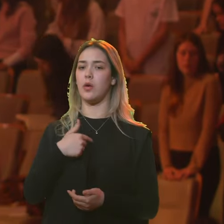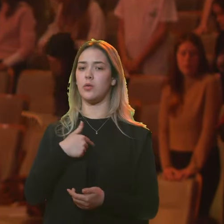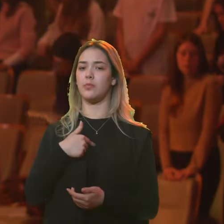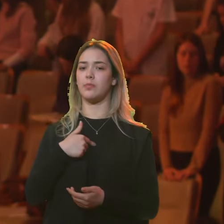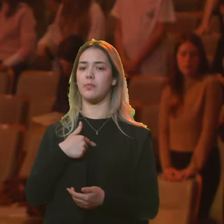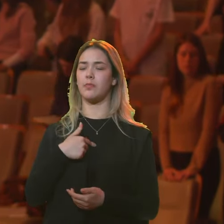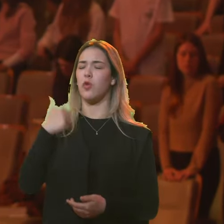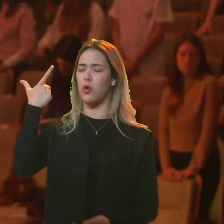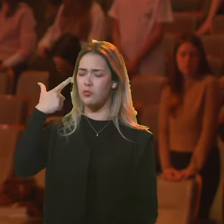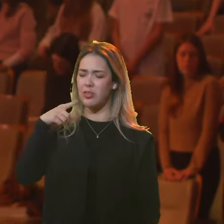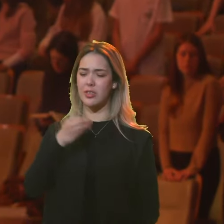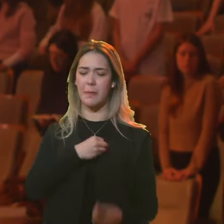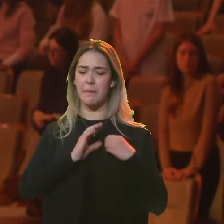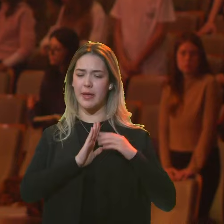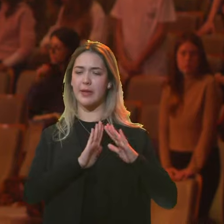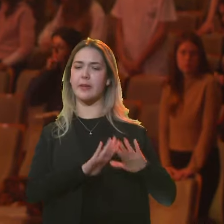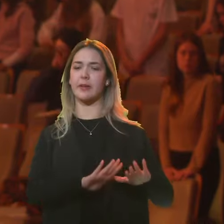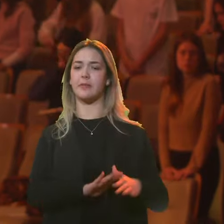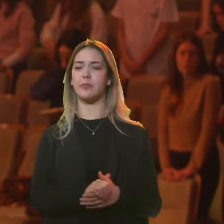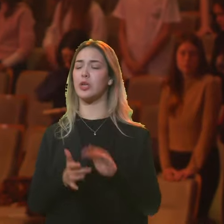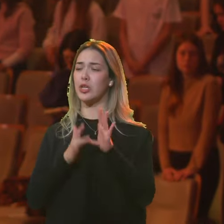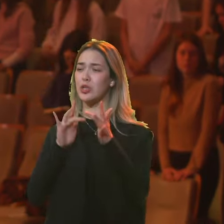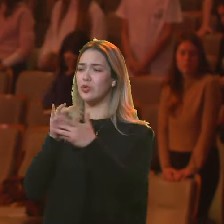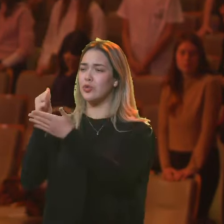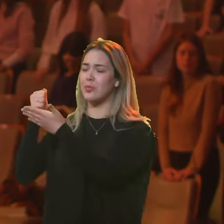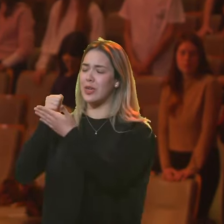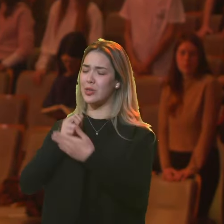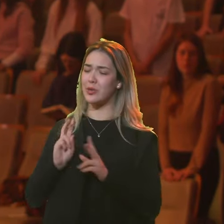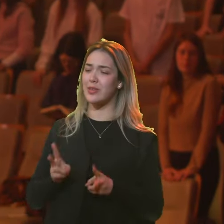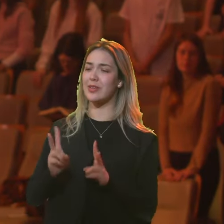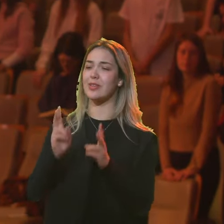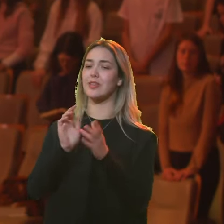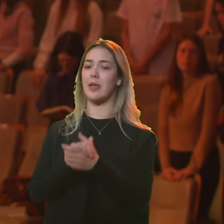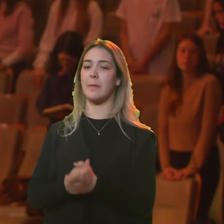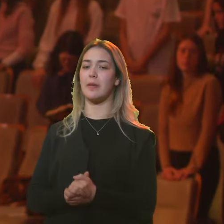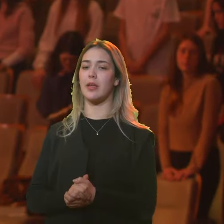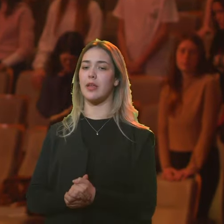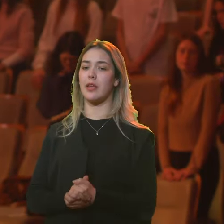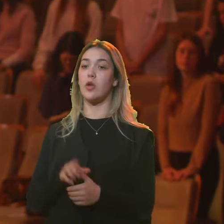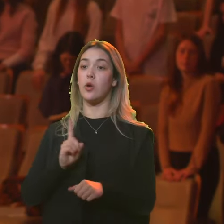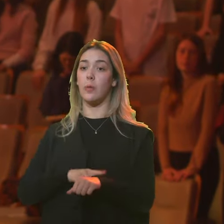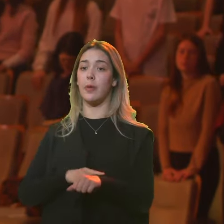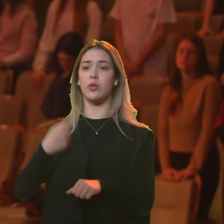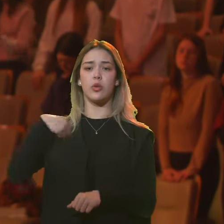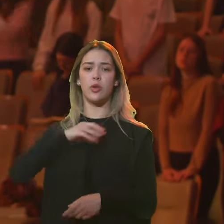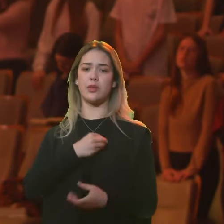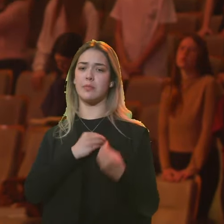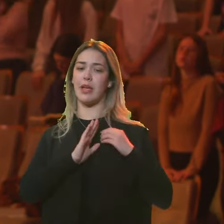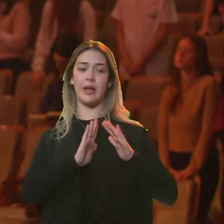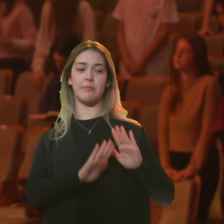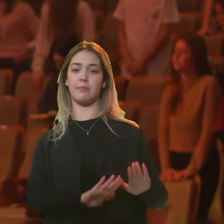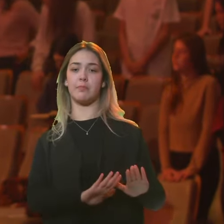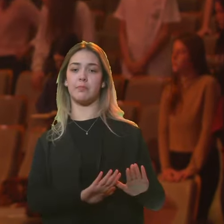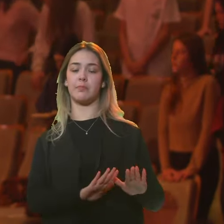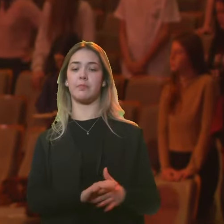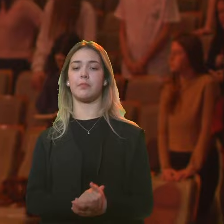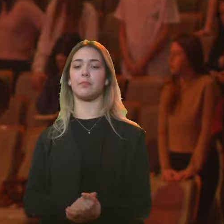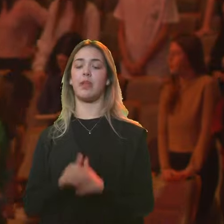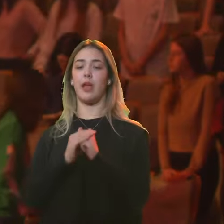eu pecar, eu vou levantar na hora, porque Jesus vai me levantar. Até chegar uma hora que eu não vou mais vacilar com isso.